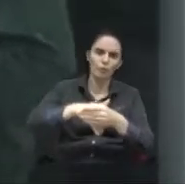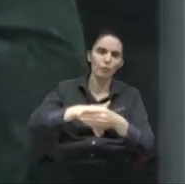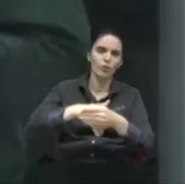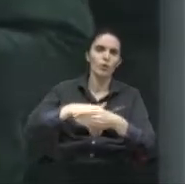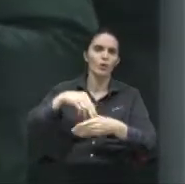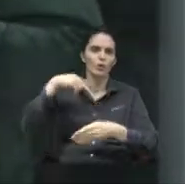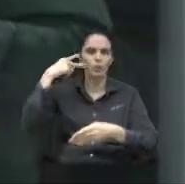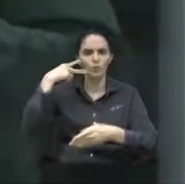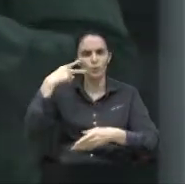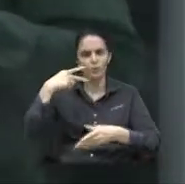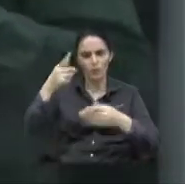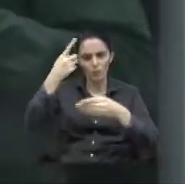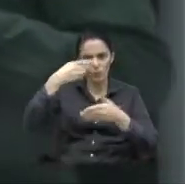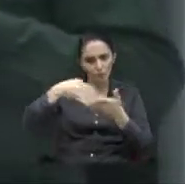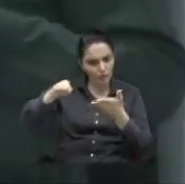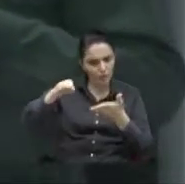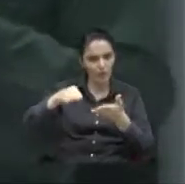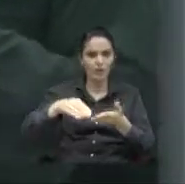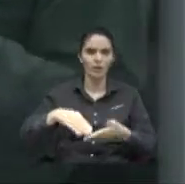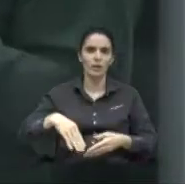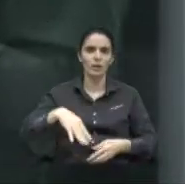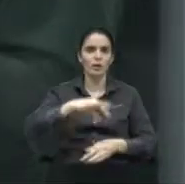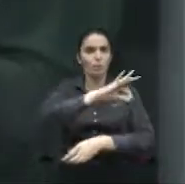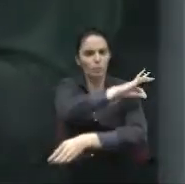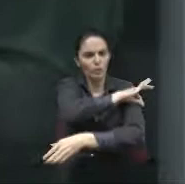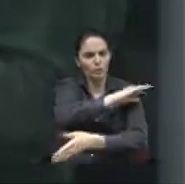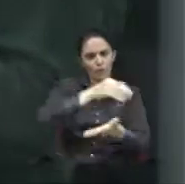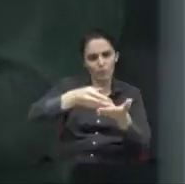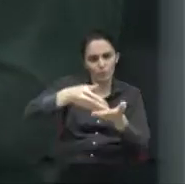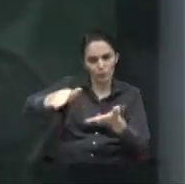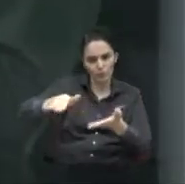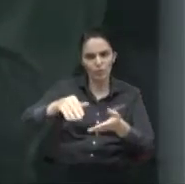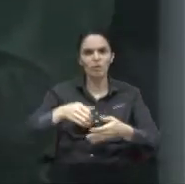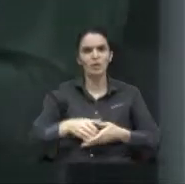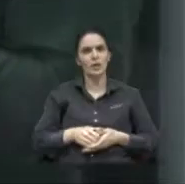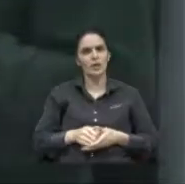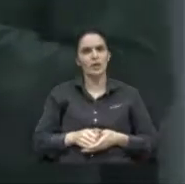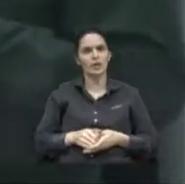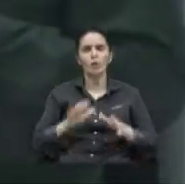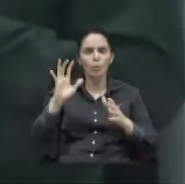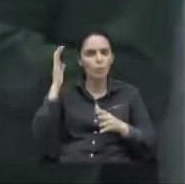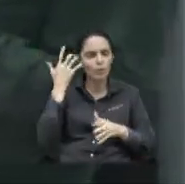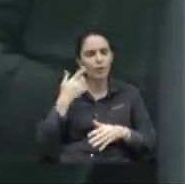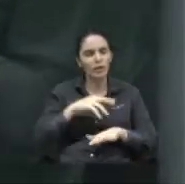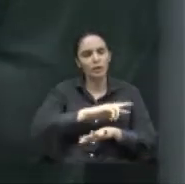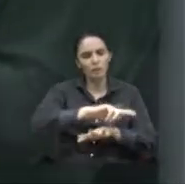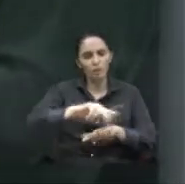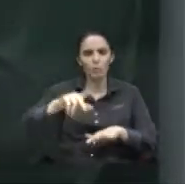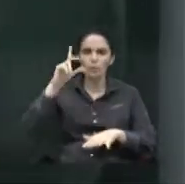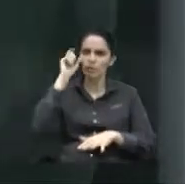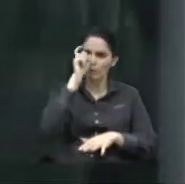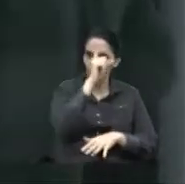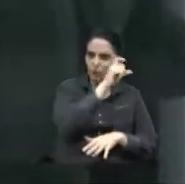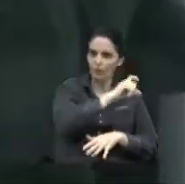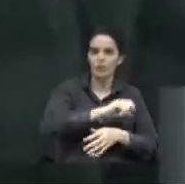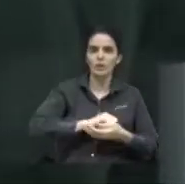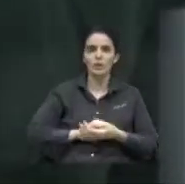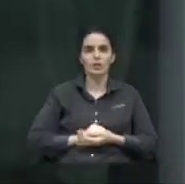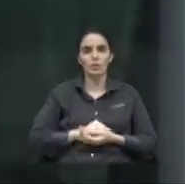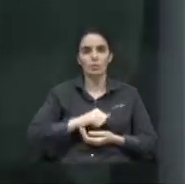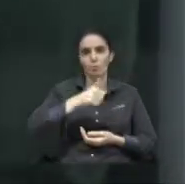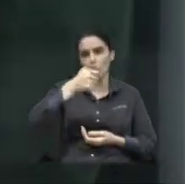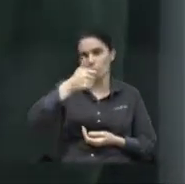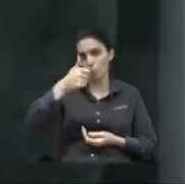vereador, cassação do prefeito, votamos aqui situações difíceis. Nós somos aqui em 11 ou 12 partidos